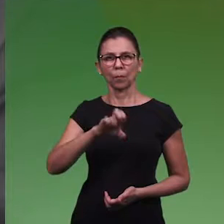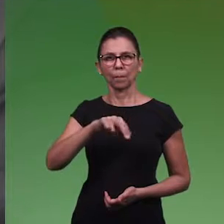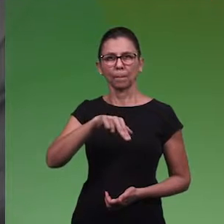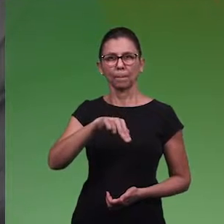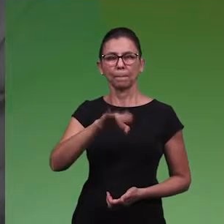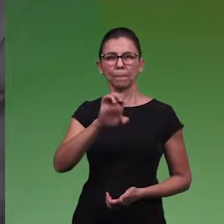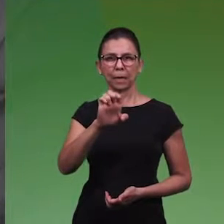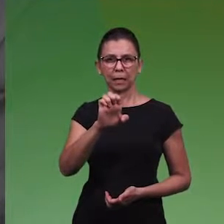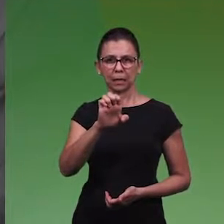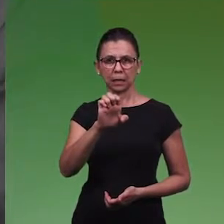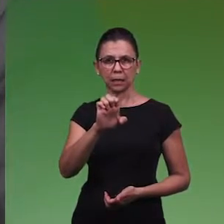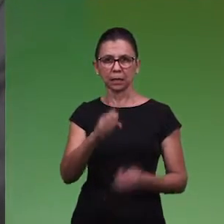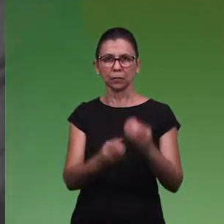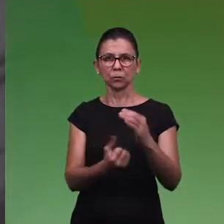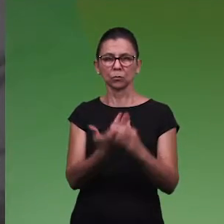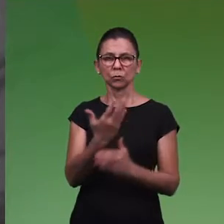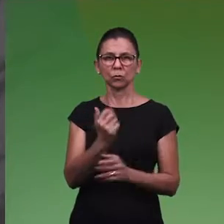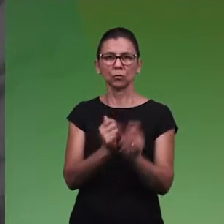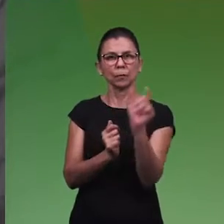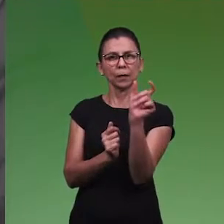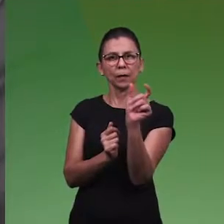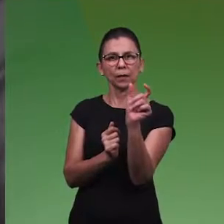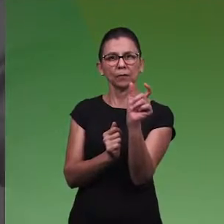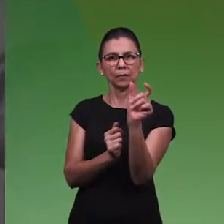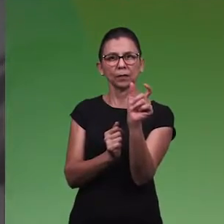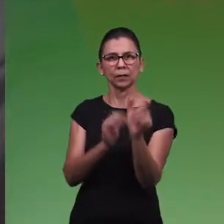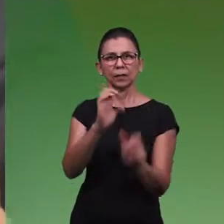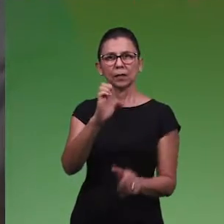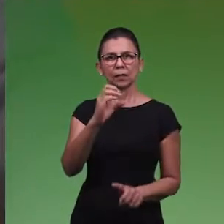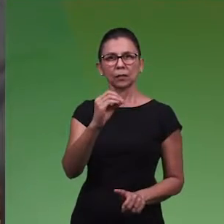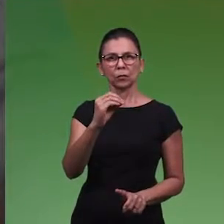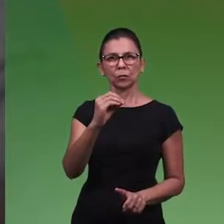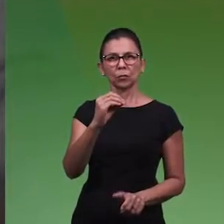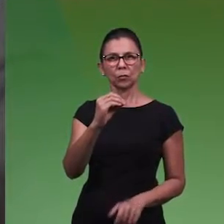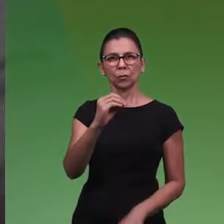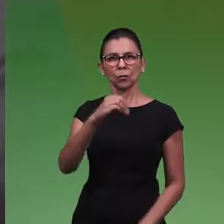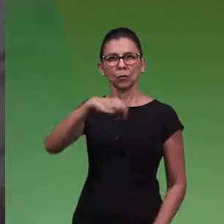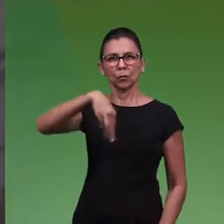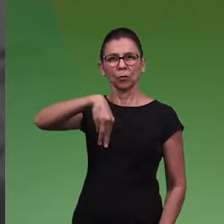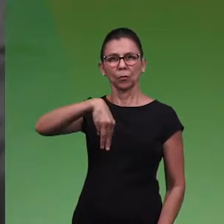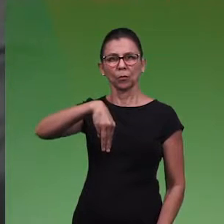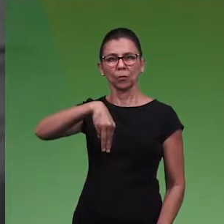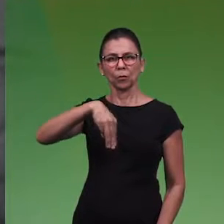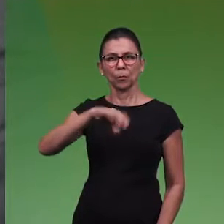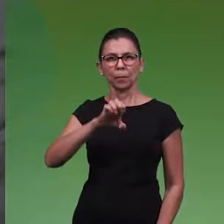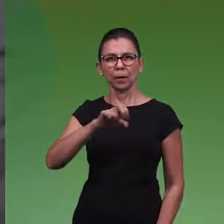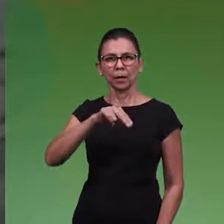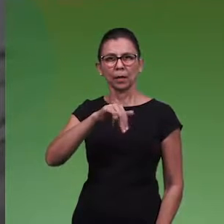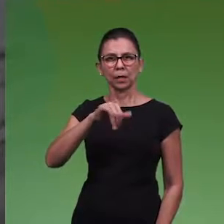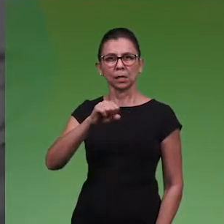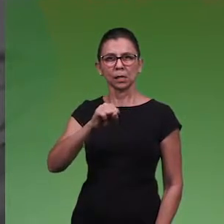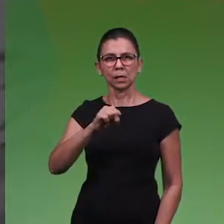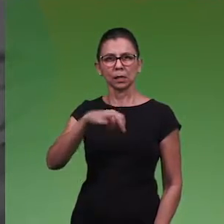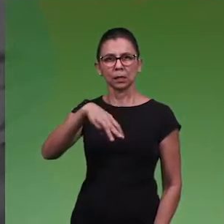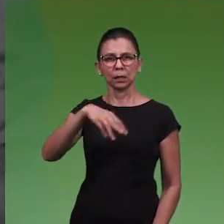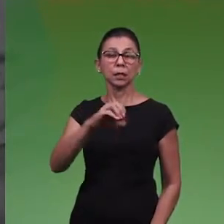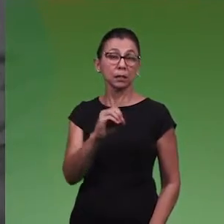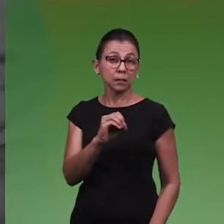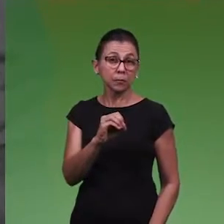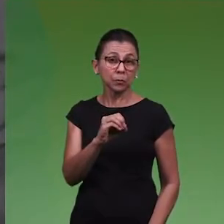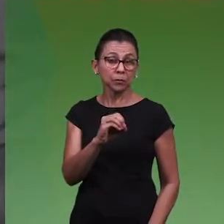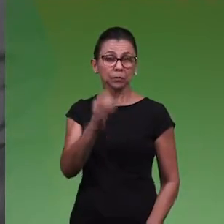palavra ecumenismo. O que é a palavra ecumenismo? Todos falando em nome de Deus, sem Deus.